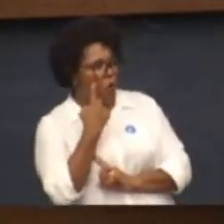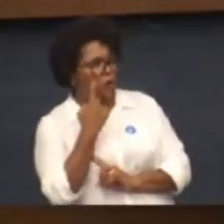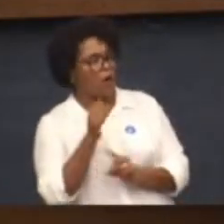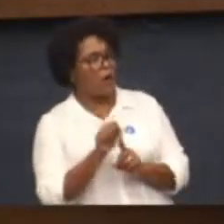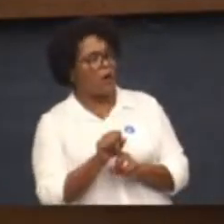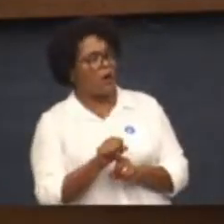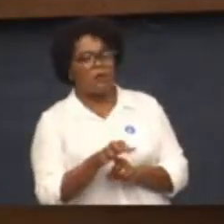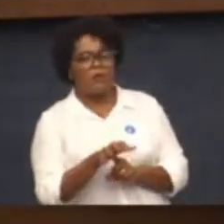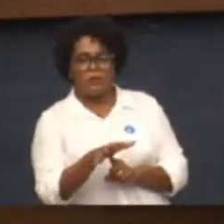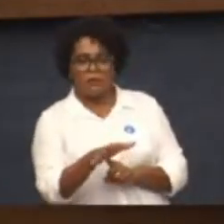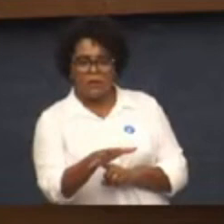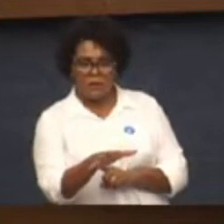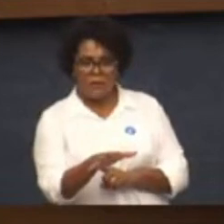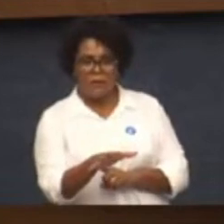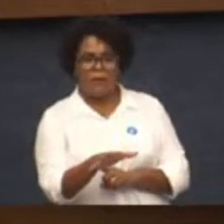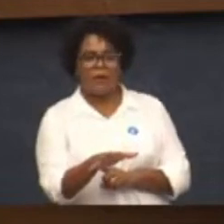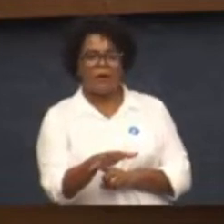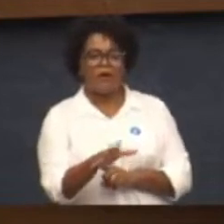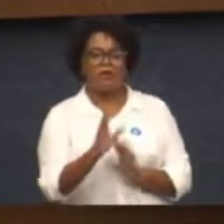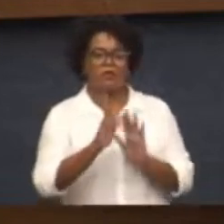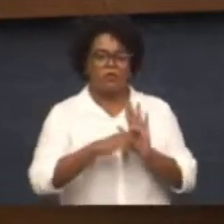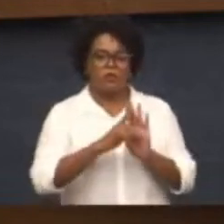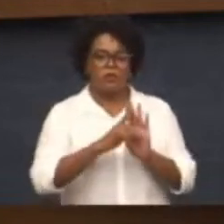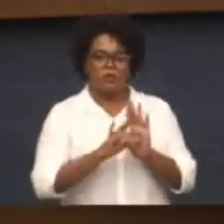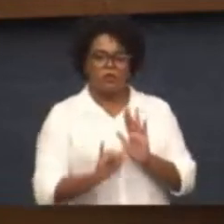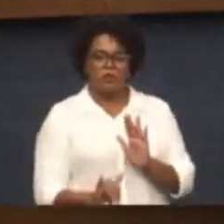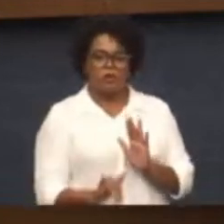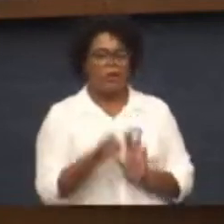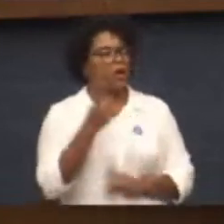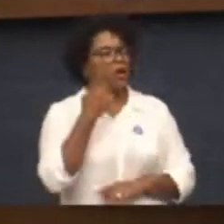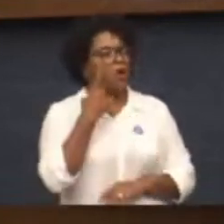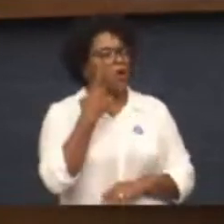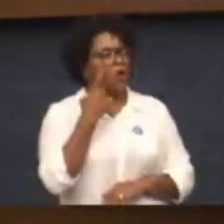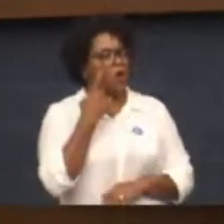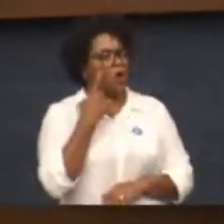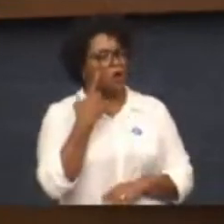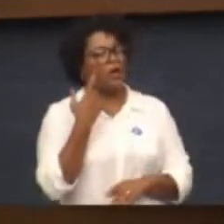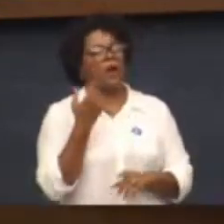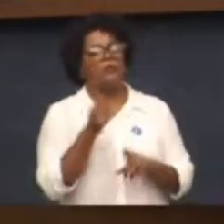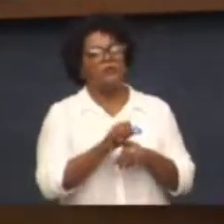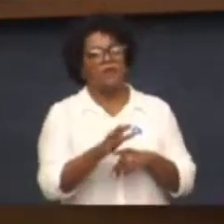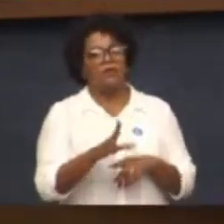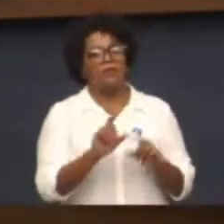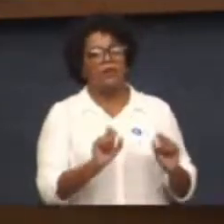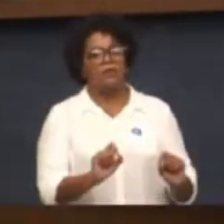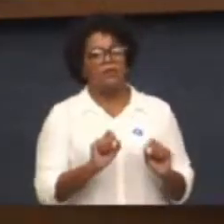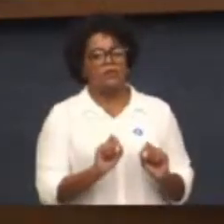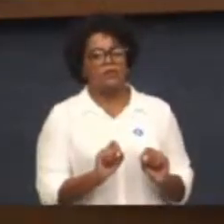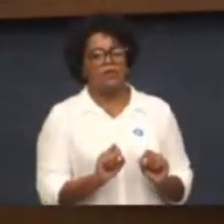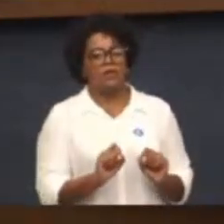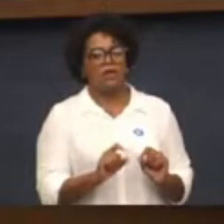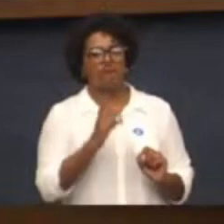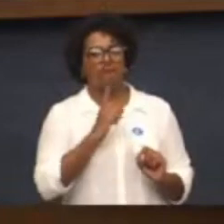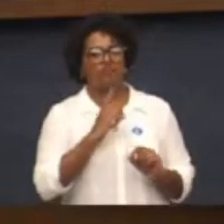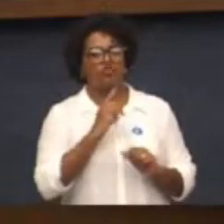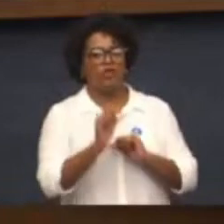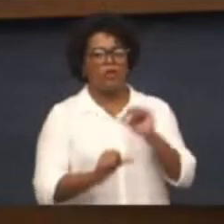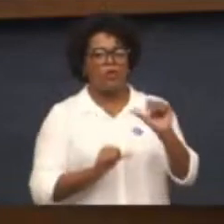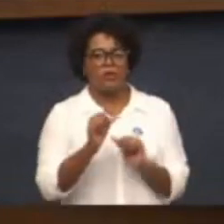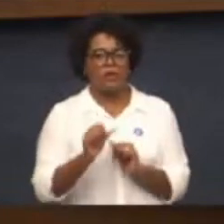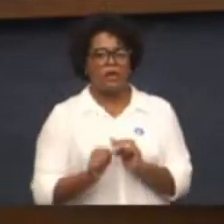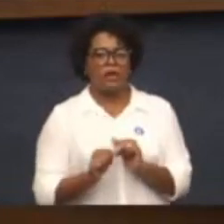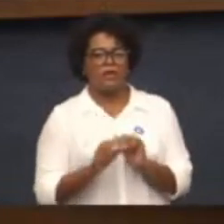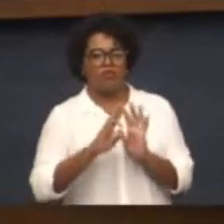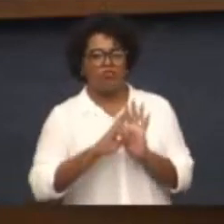que tratavam-se de projetos de lei, verificamos aquelas demandas que faziam parte de quê? De alterações de